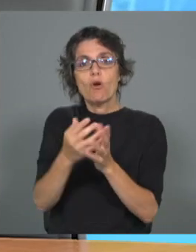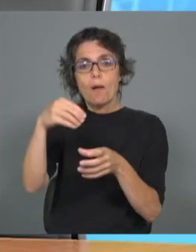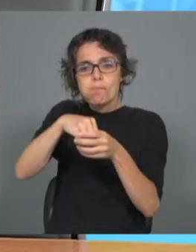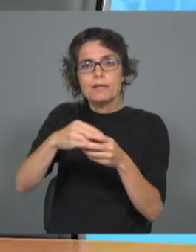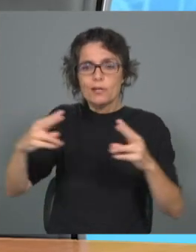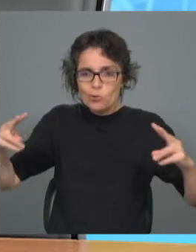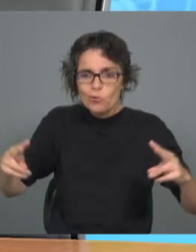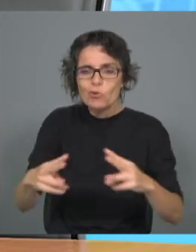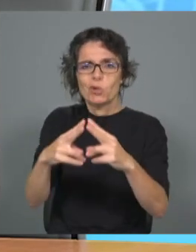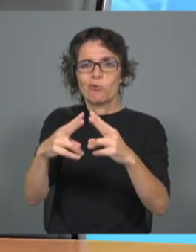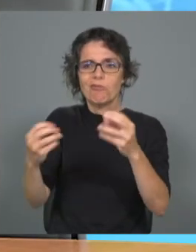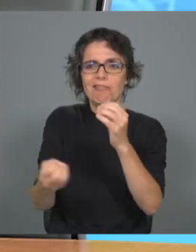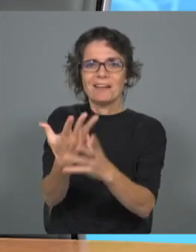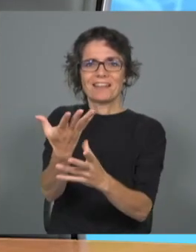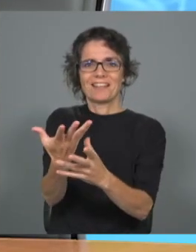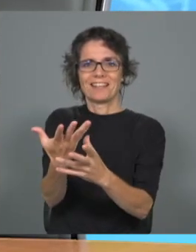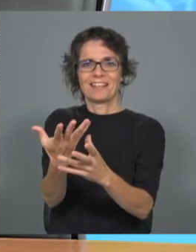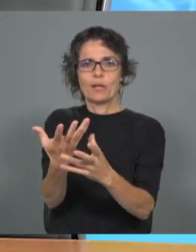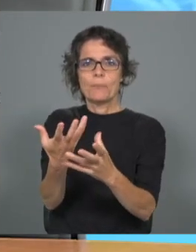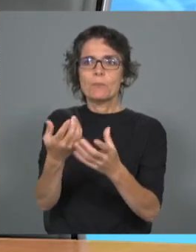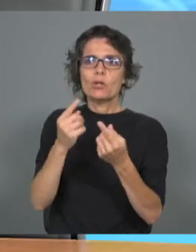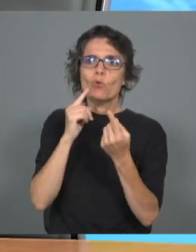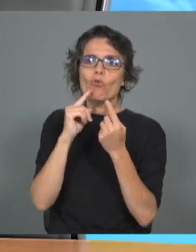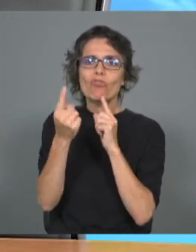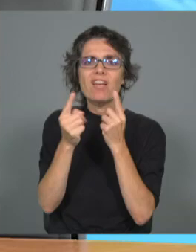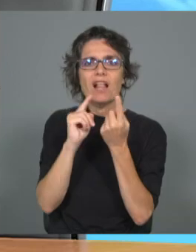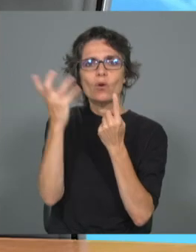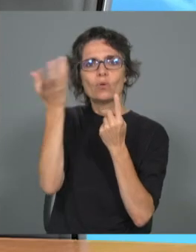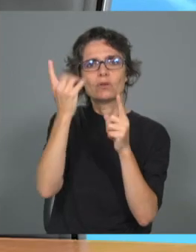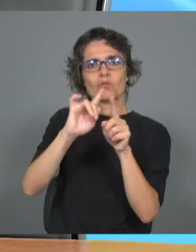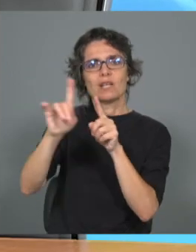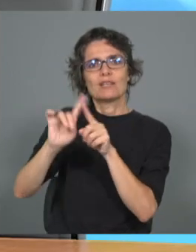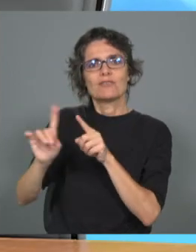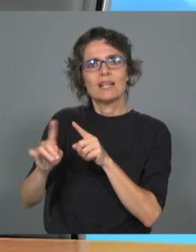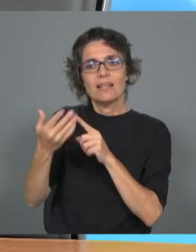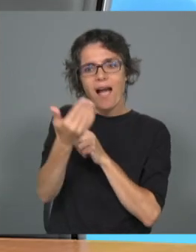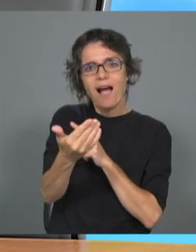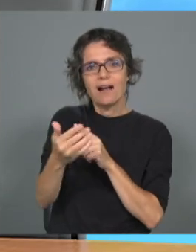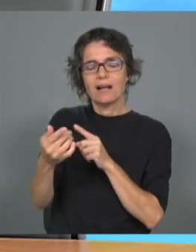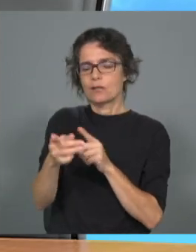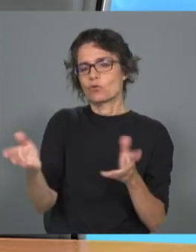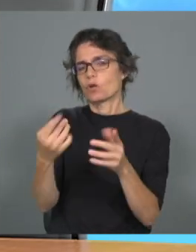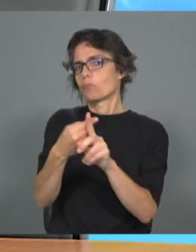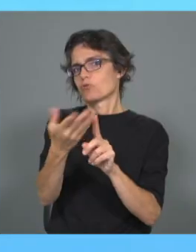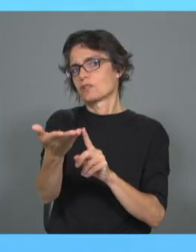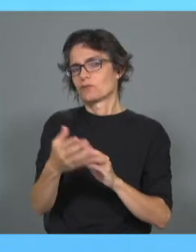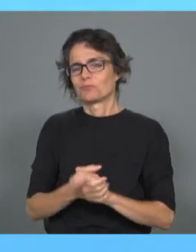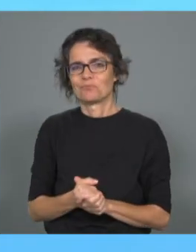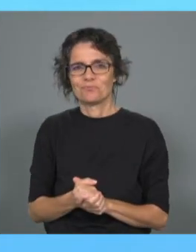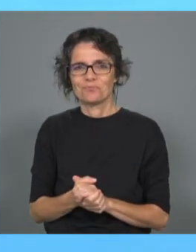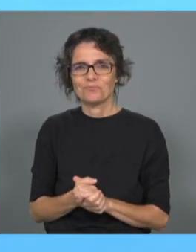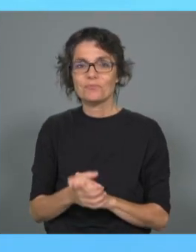este diálogo e estimulam esta construção conjunta. Ao fim e ao cabo, é associar a diferença